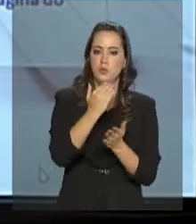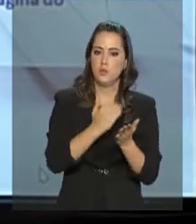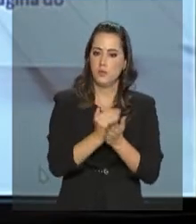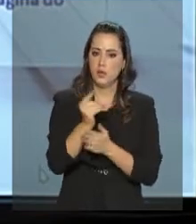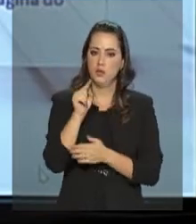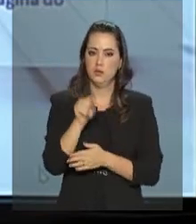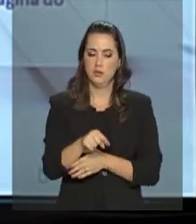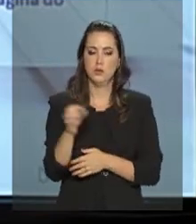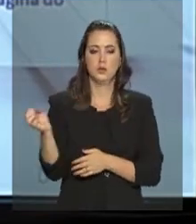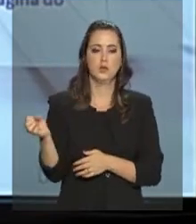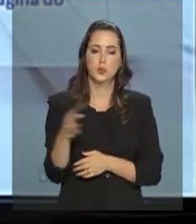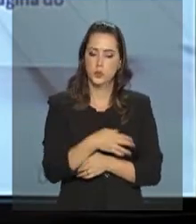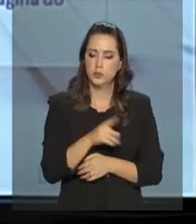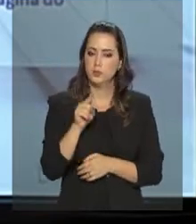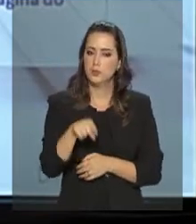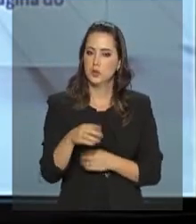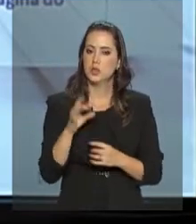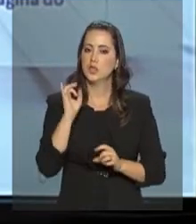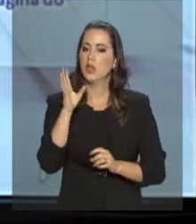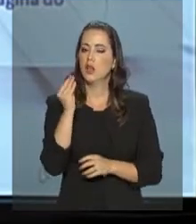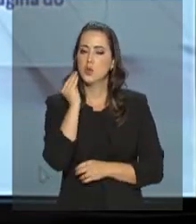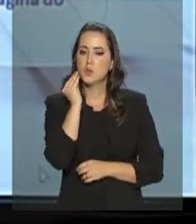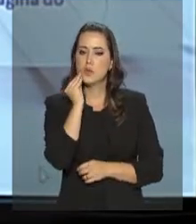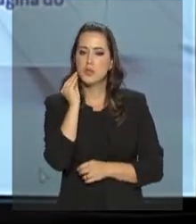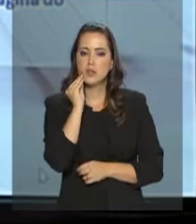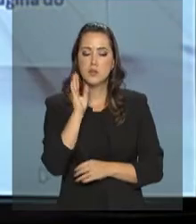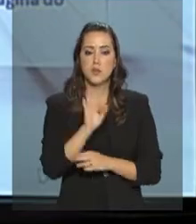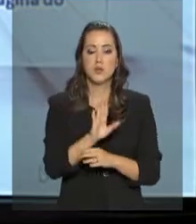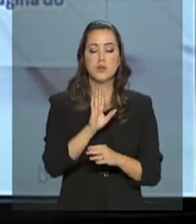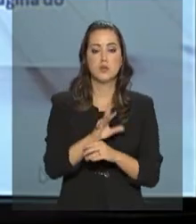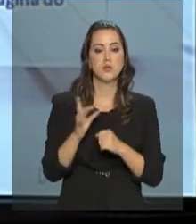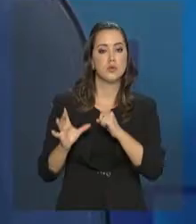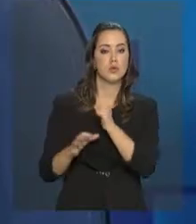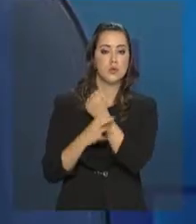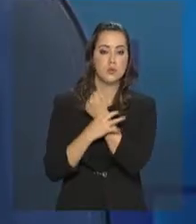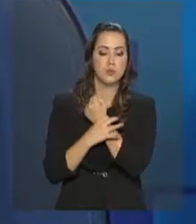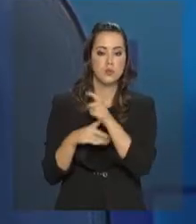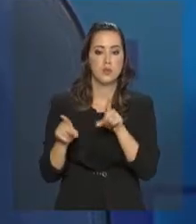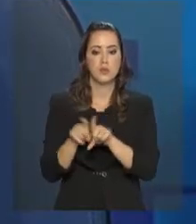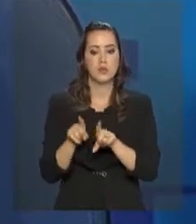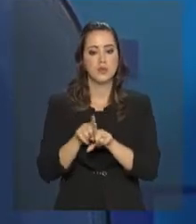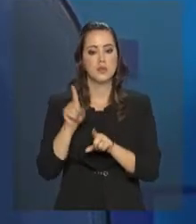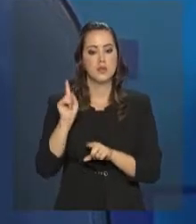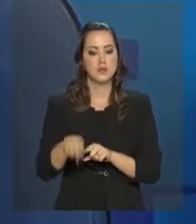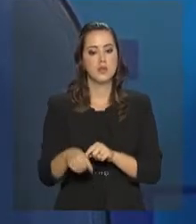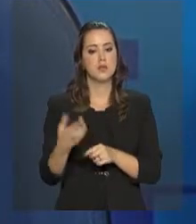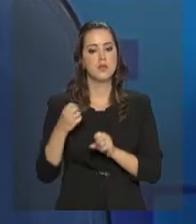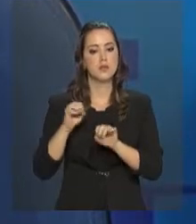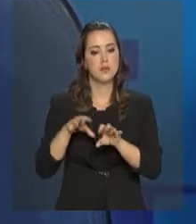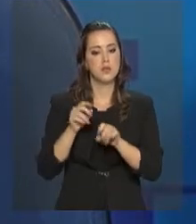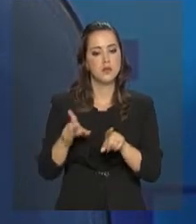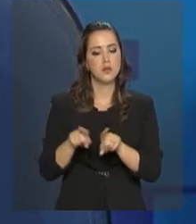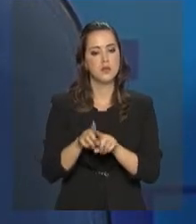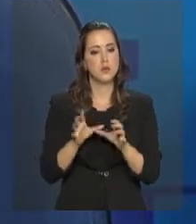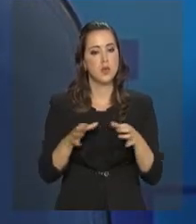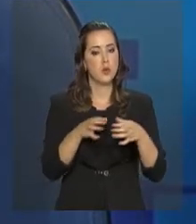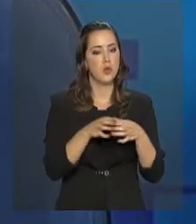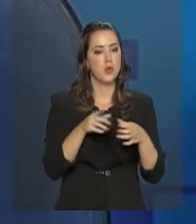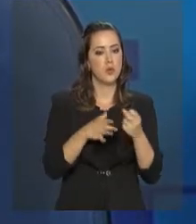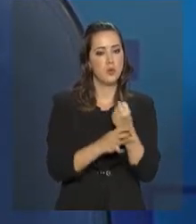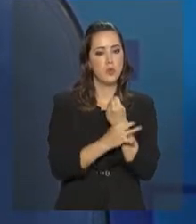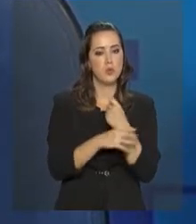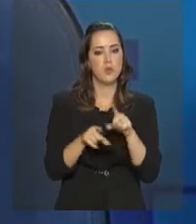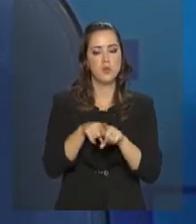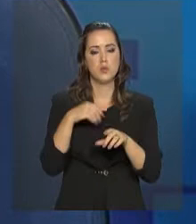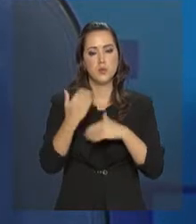esta novidade de maneira experimental para reforçar a segurança e também por orientação dos órgãos de segurança,